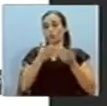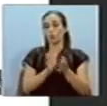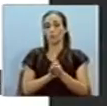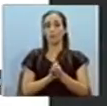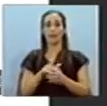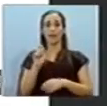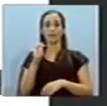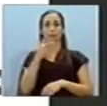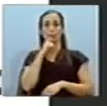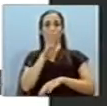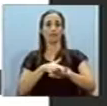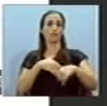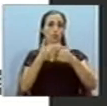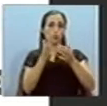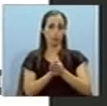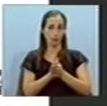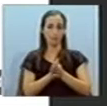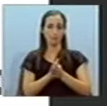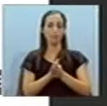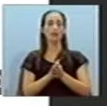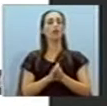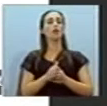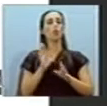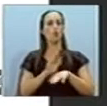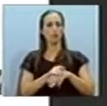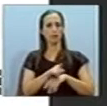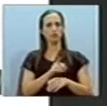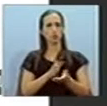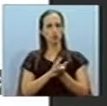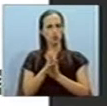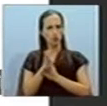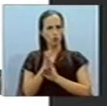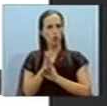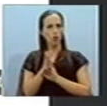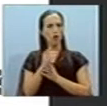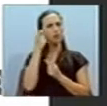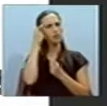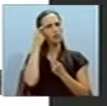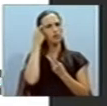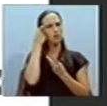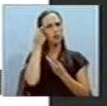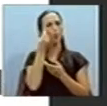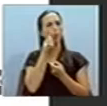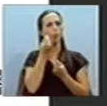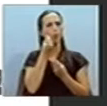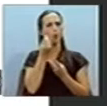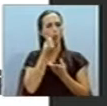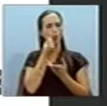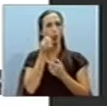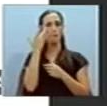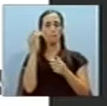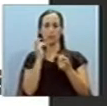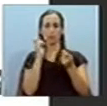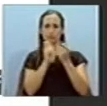fazer tudo e mais alguma coisa. E, portanto, continua a adensar-se o mistério à volta desta estrela. Temos alterações no seu brilho em